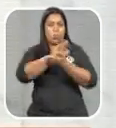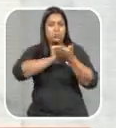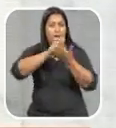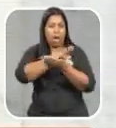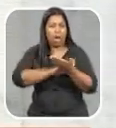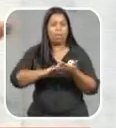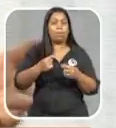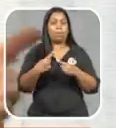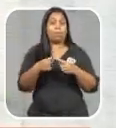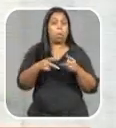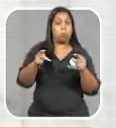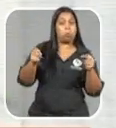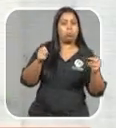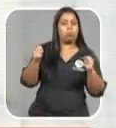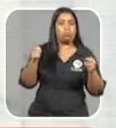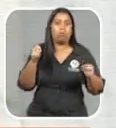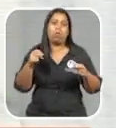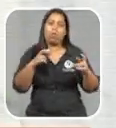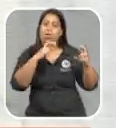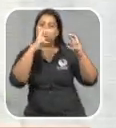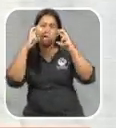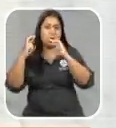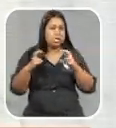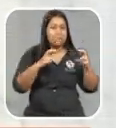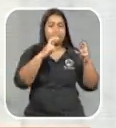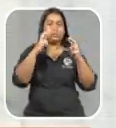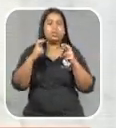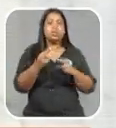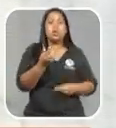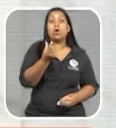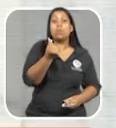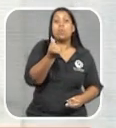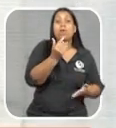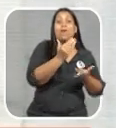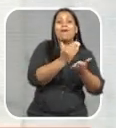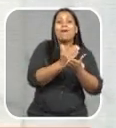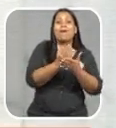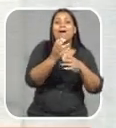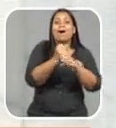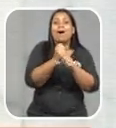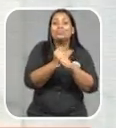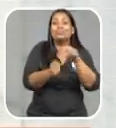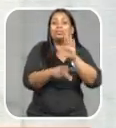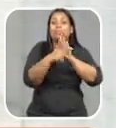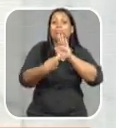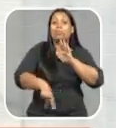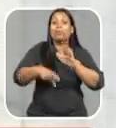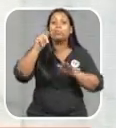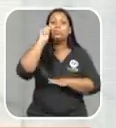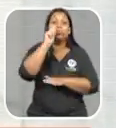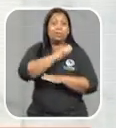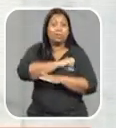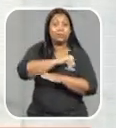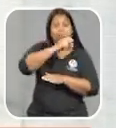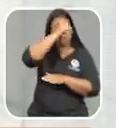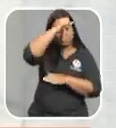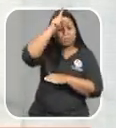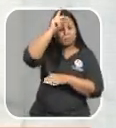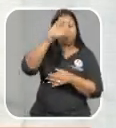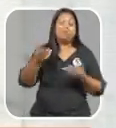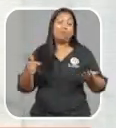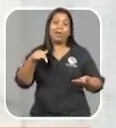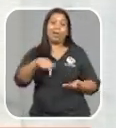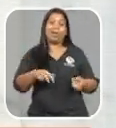democrático. E essa é onde a Câmara de Rio Preto fica devendo muito. Não que eu acho que tenha que fazer apenas isso, mas